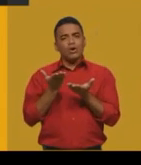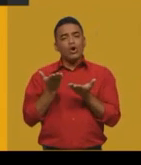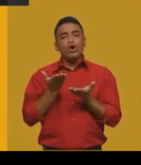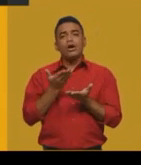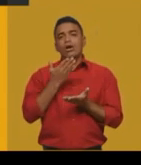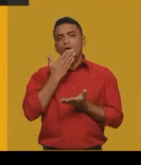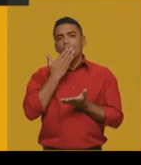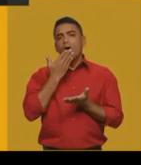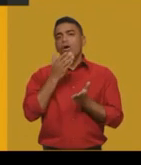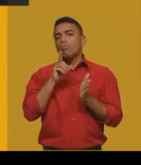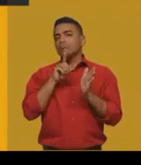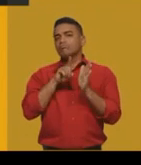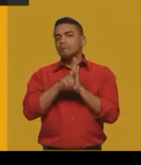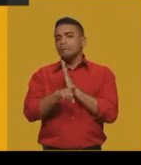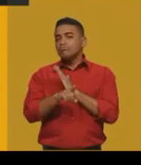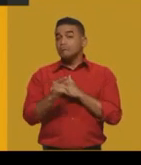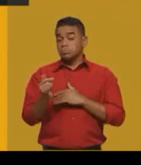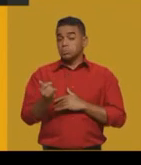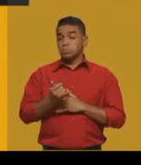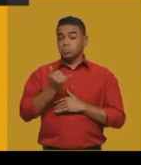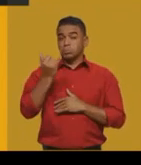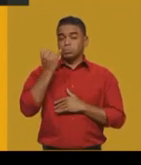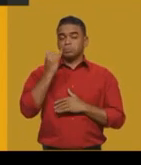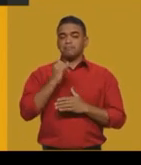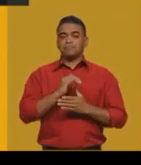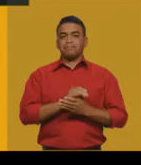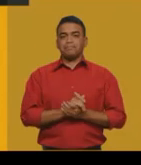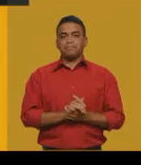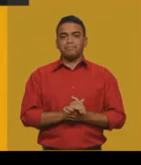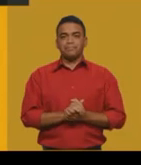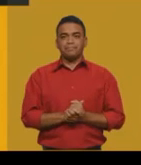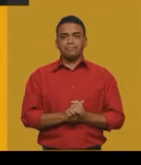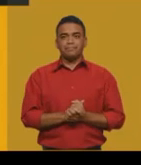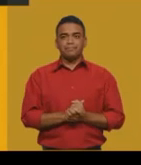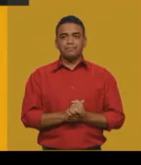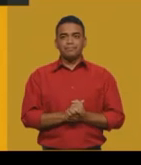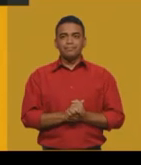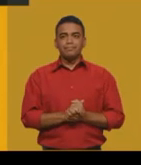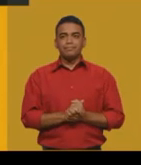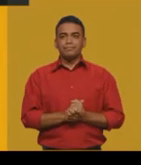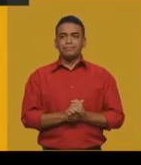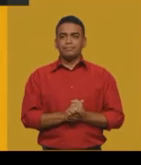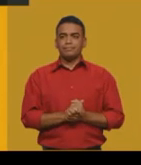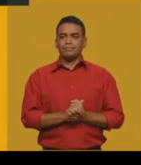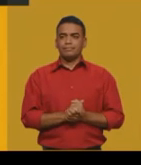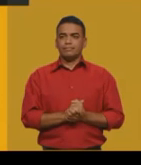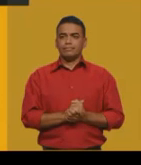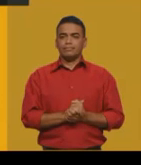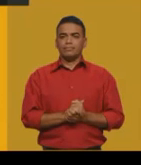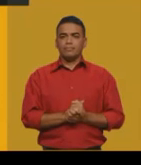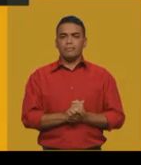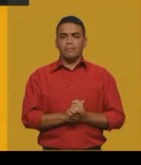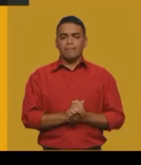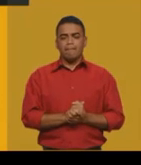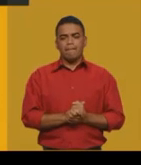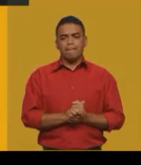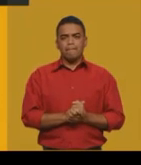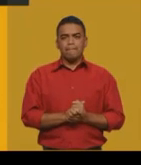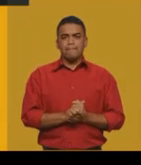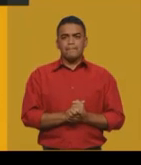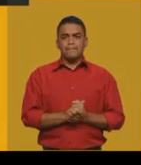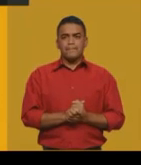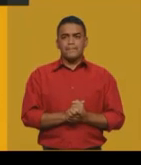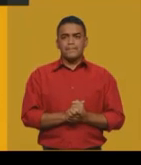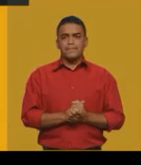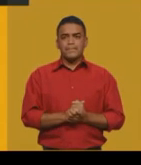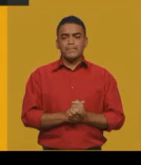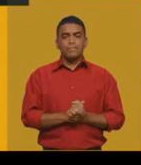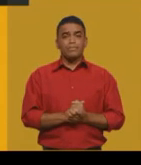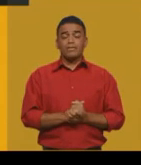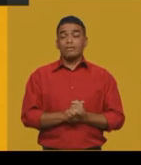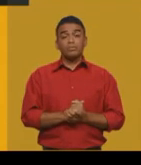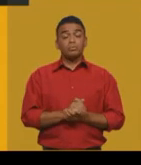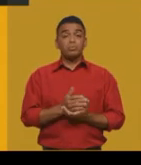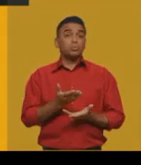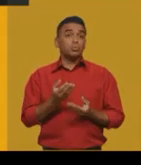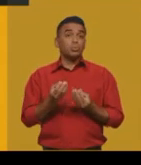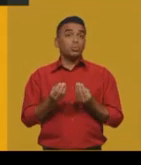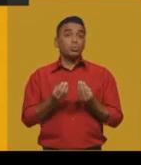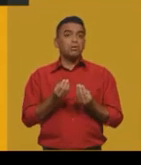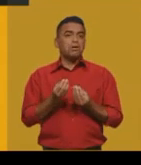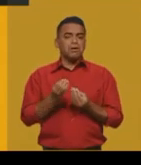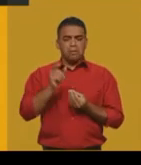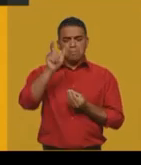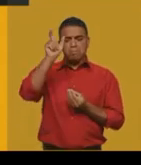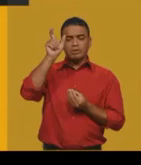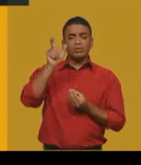uma pergunta mais importante, mais relevante. What was the importance of William Shakespeare in England? Qual a importância de